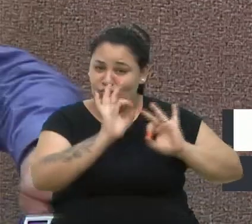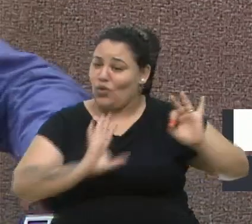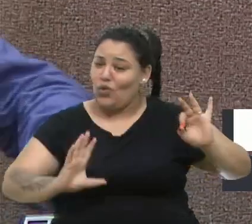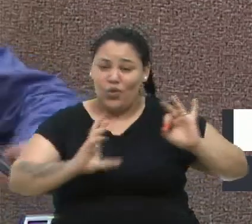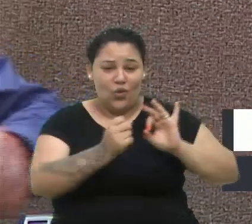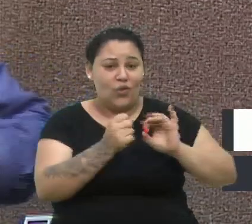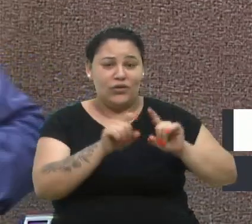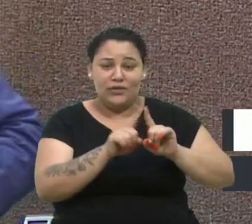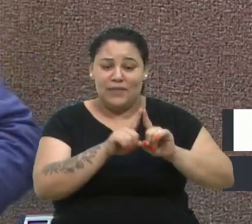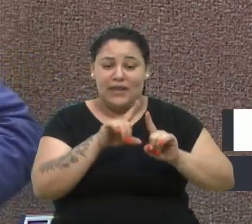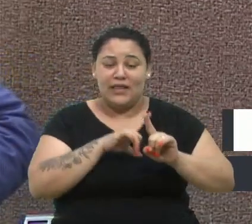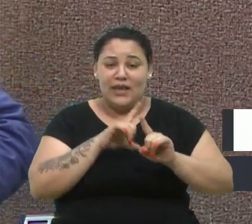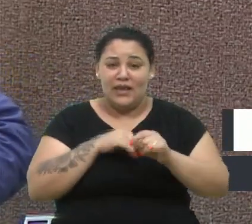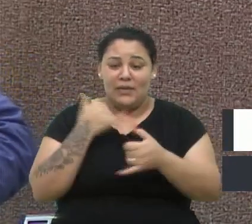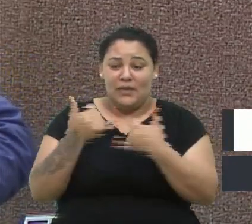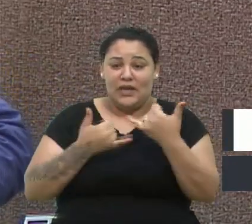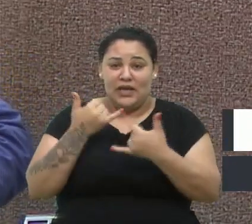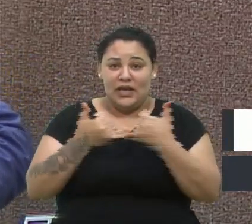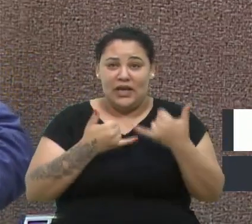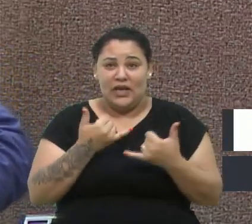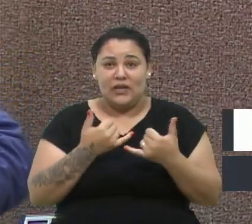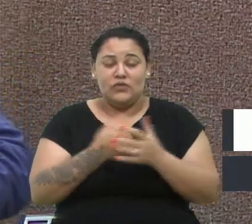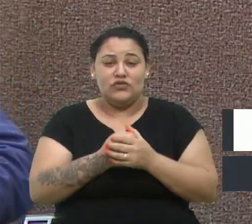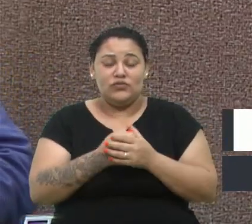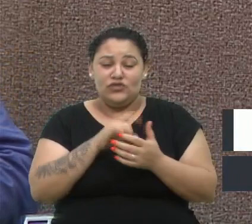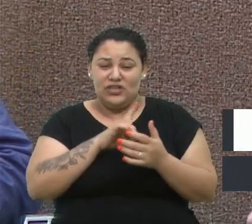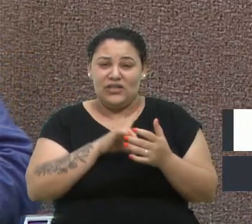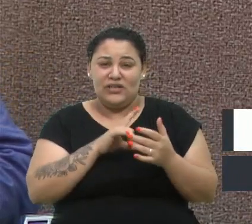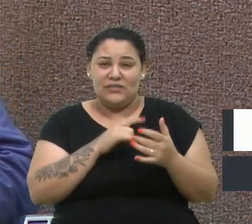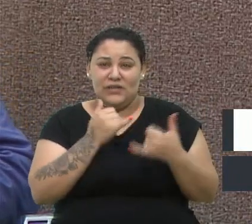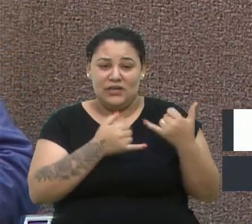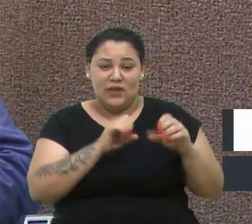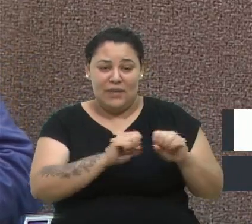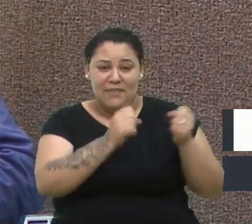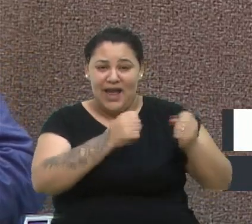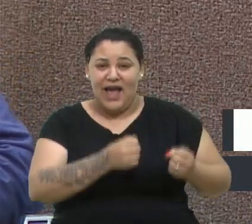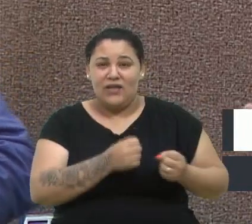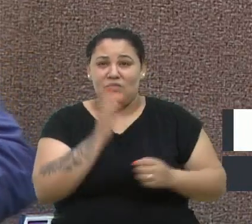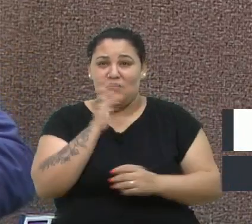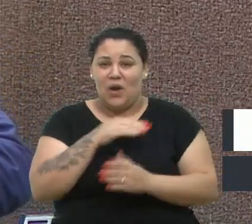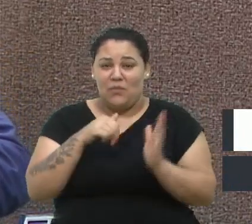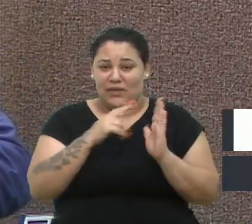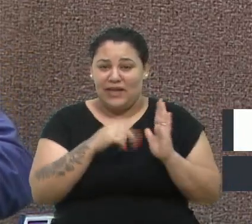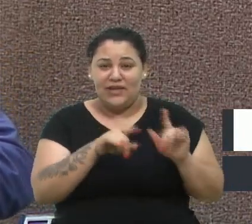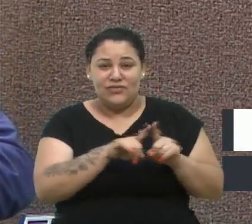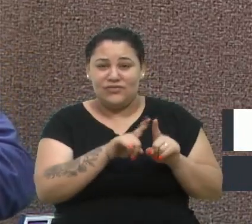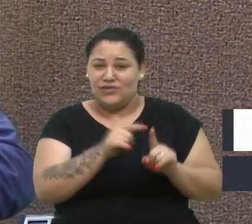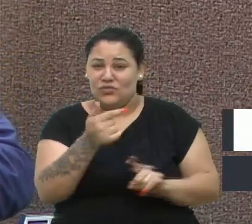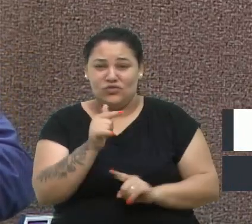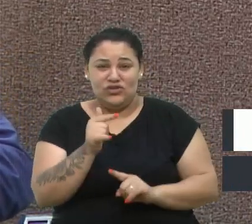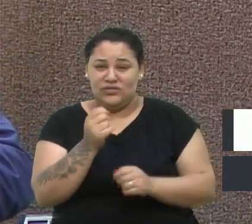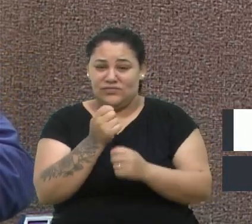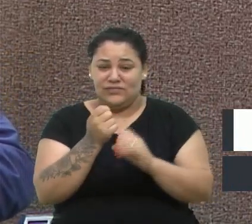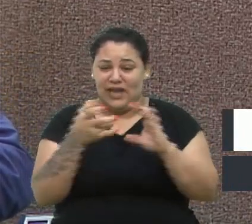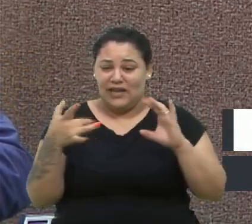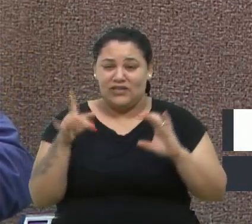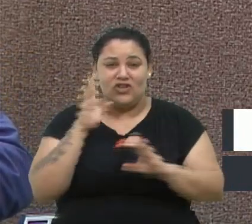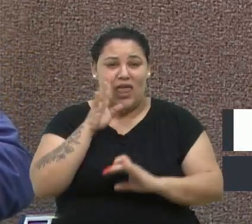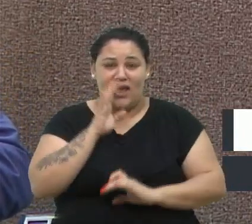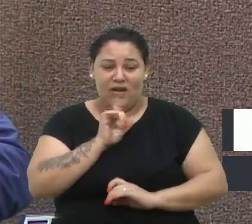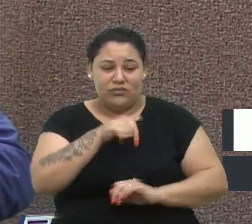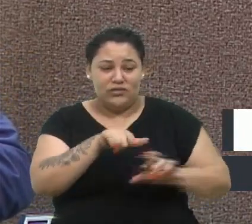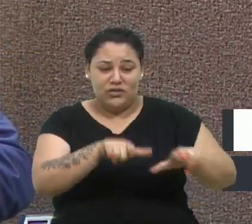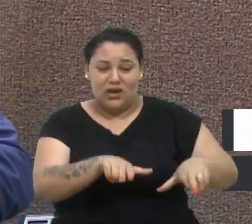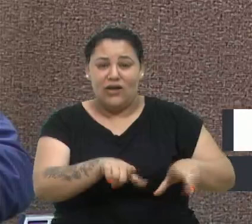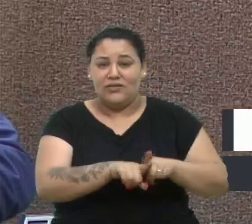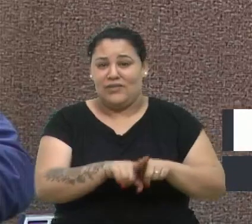Haviam brinquedos quebrados, mal pintados, não havia um aspecto positivo naquele local. Então